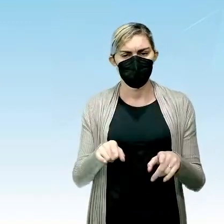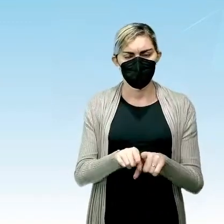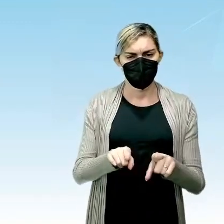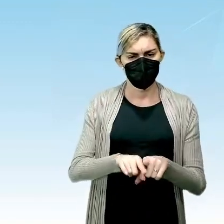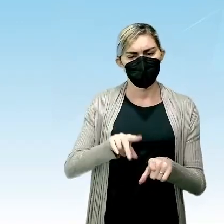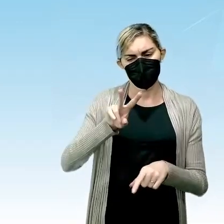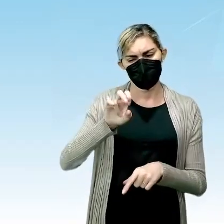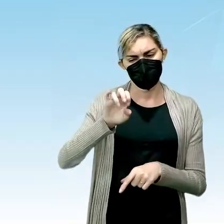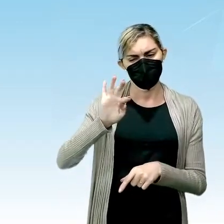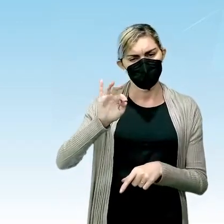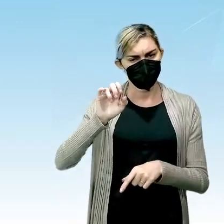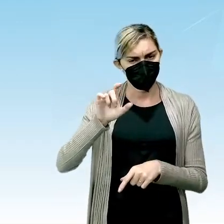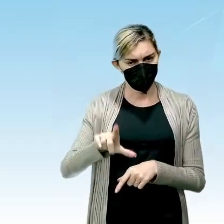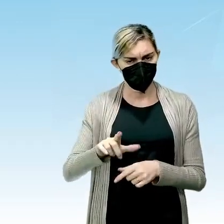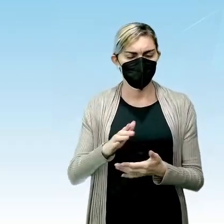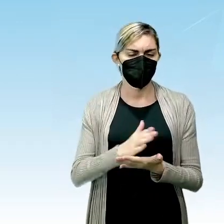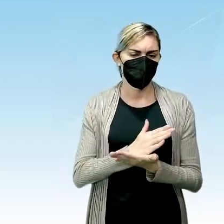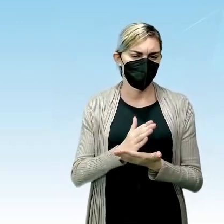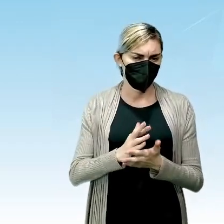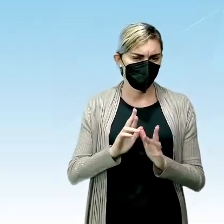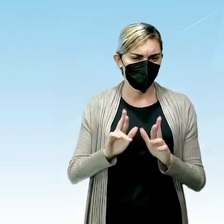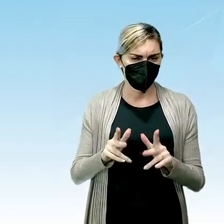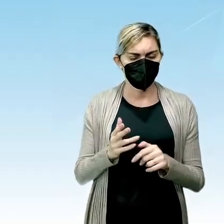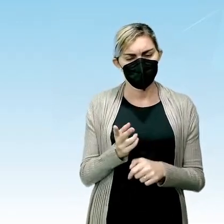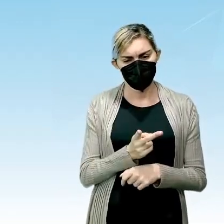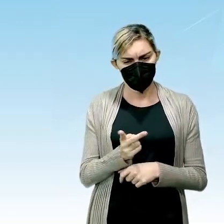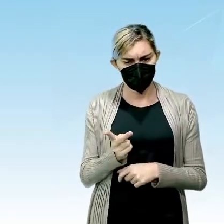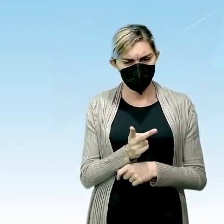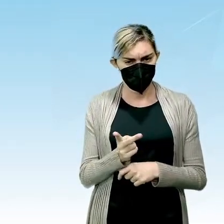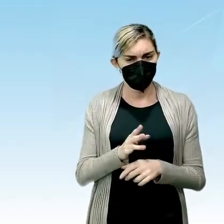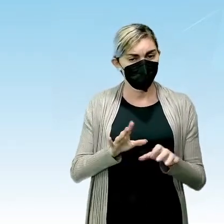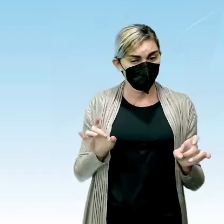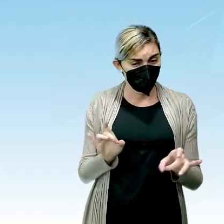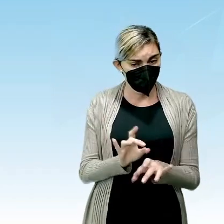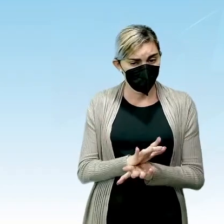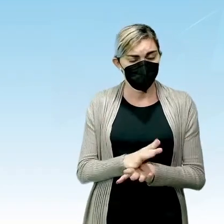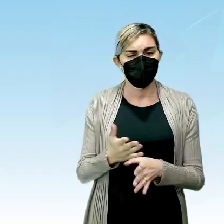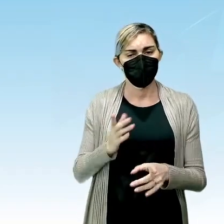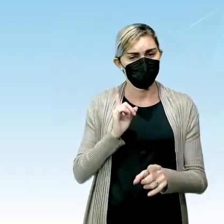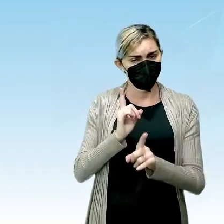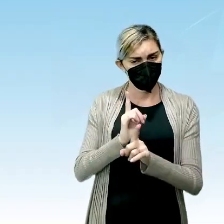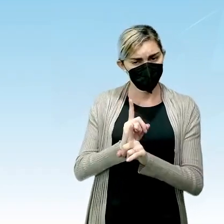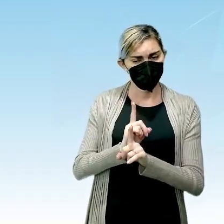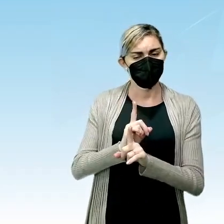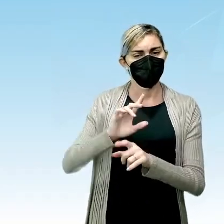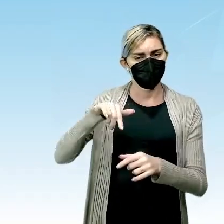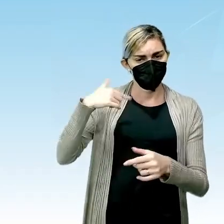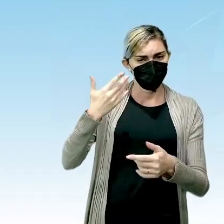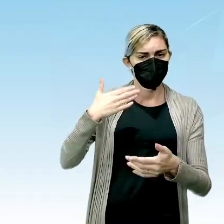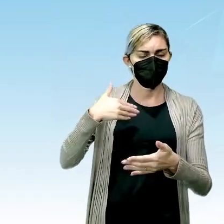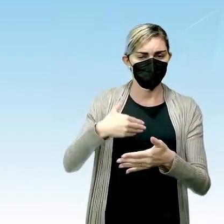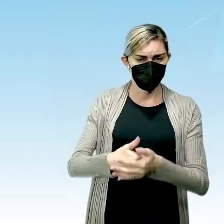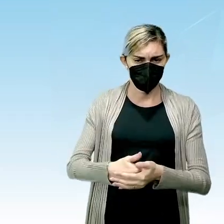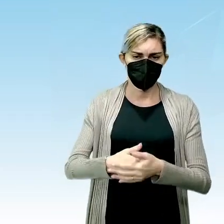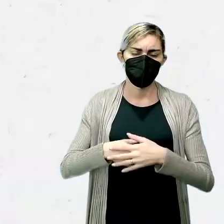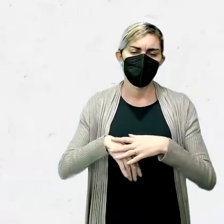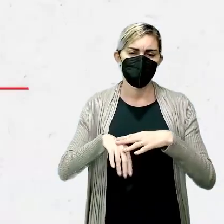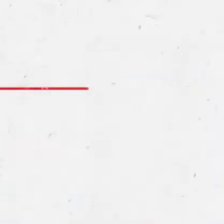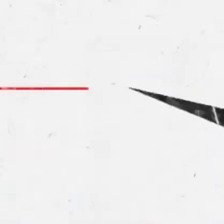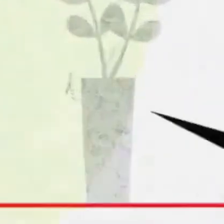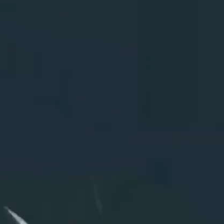e algumas diferenças entre elas. Eu vou ficando por aqui e a gente se encontra aí na próxima aula do Edu. É.